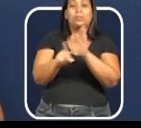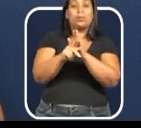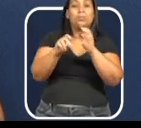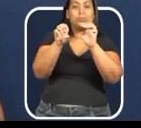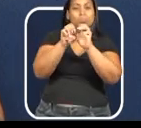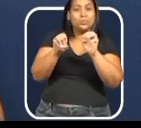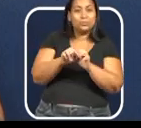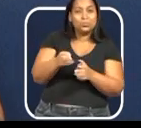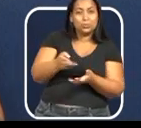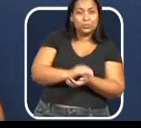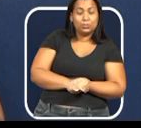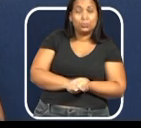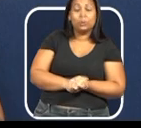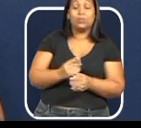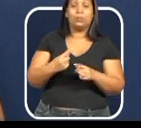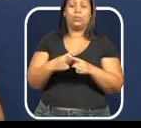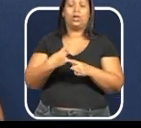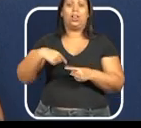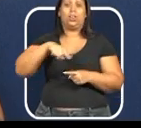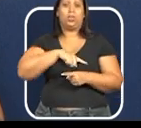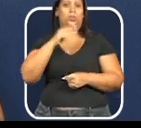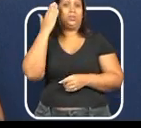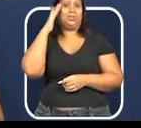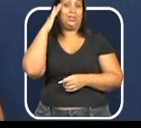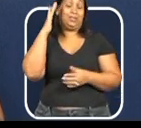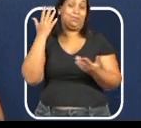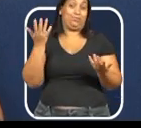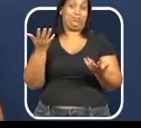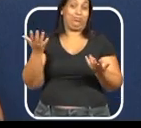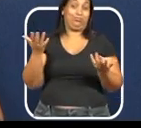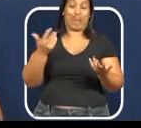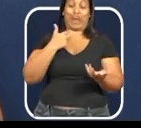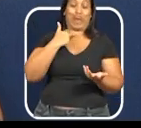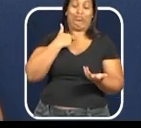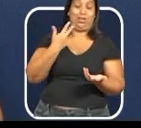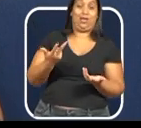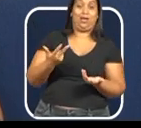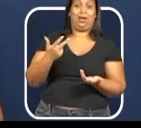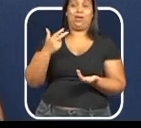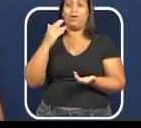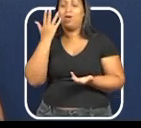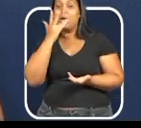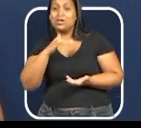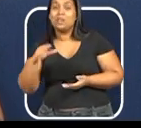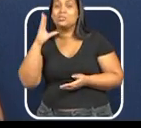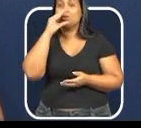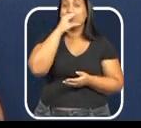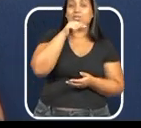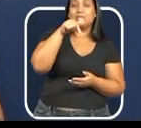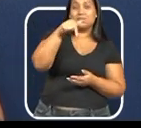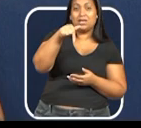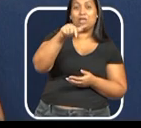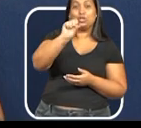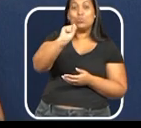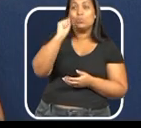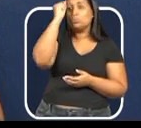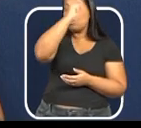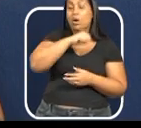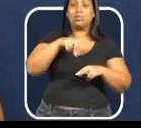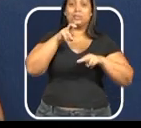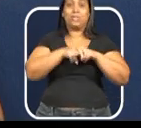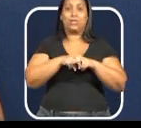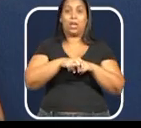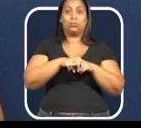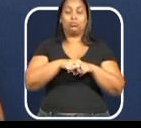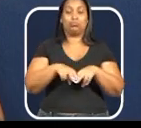estrutura, porque nós entendemos que não é possível uma criança ou um adolescente ficar 6, 7 horas sentados